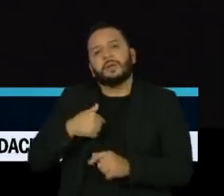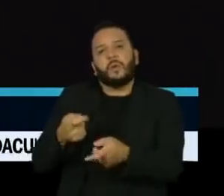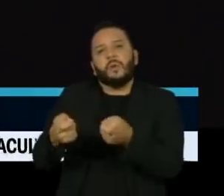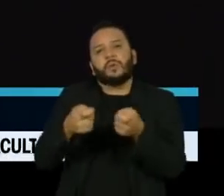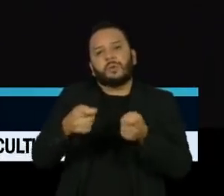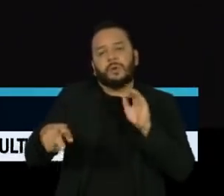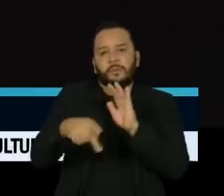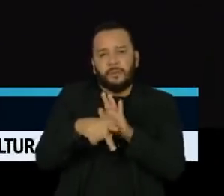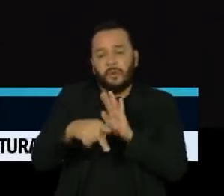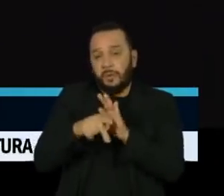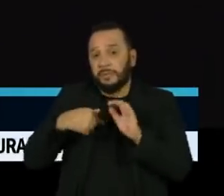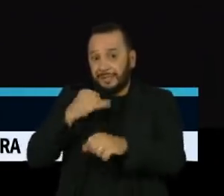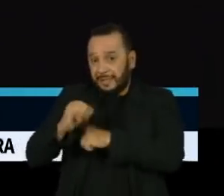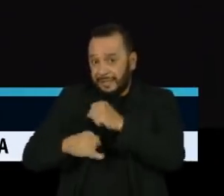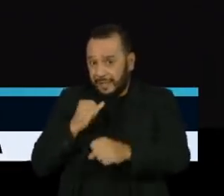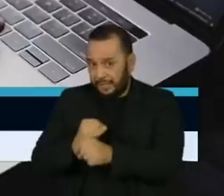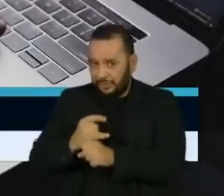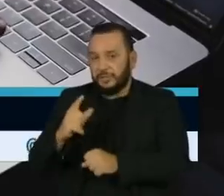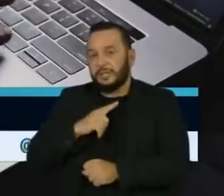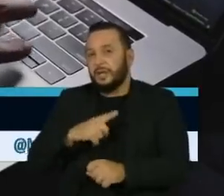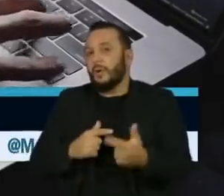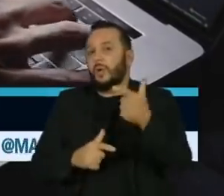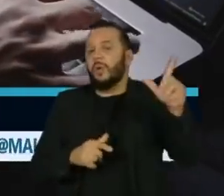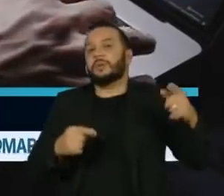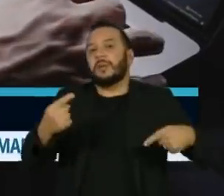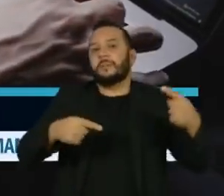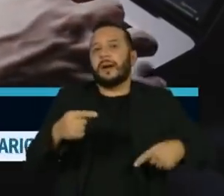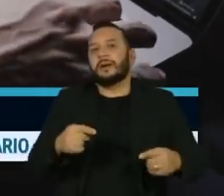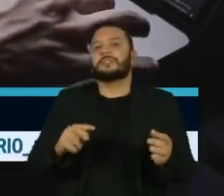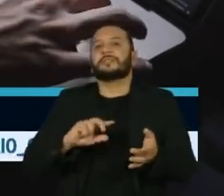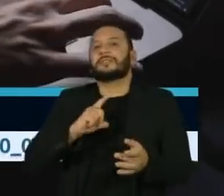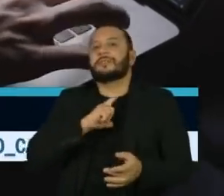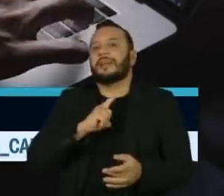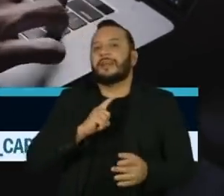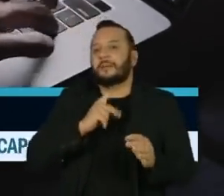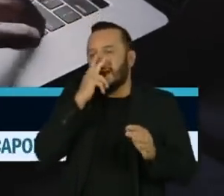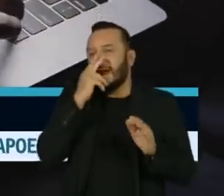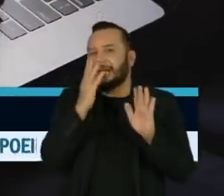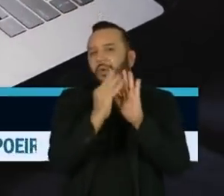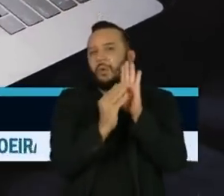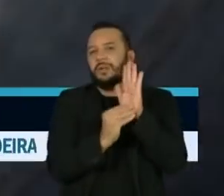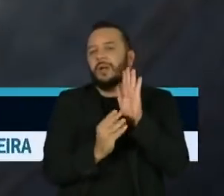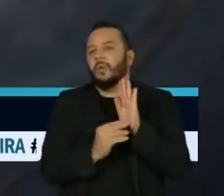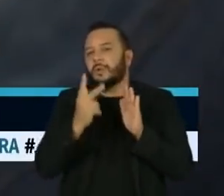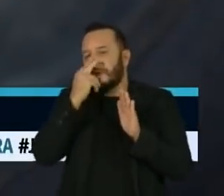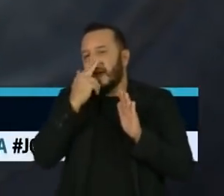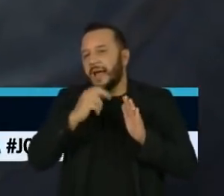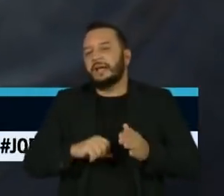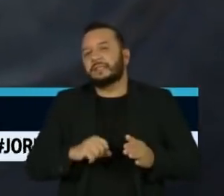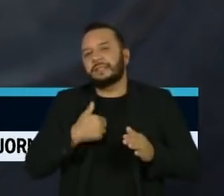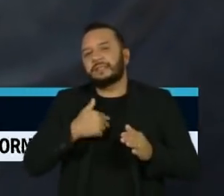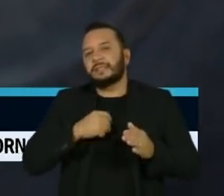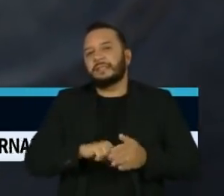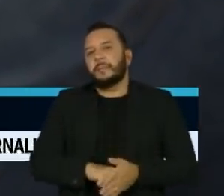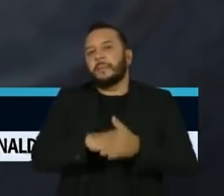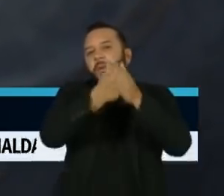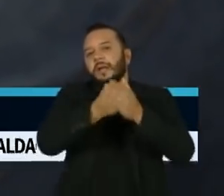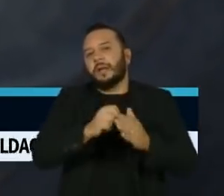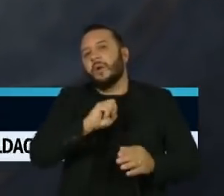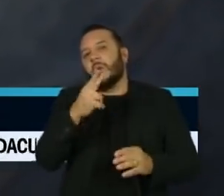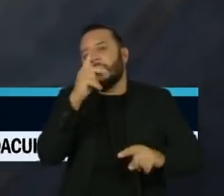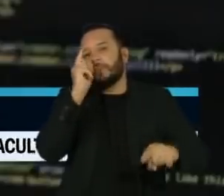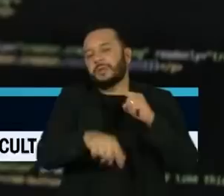também acompanhado de um outro debate a censura de conteúdos em países autocratas como Rússia e China